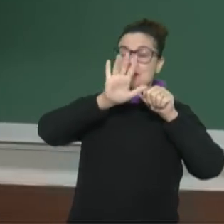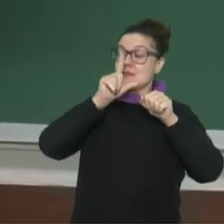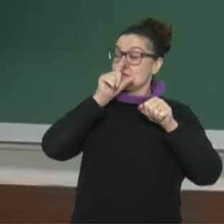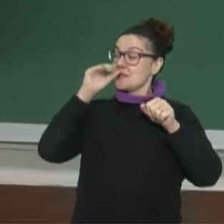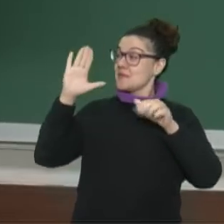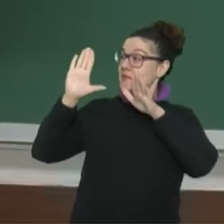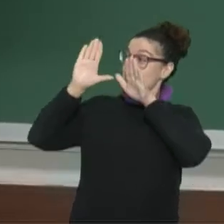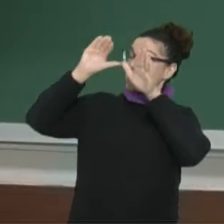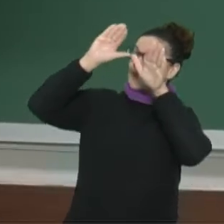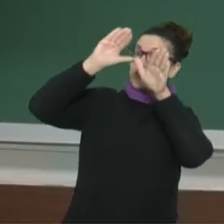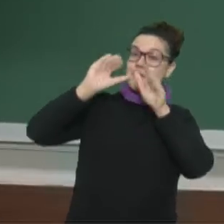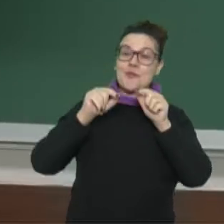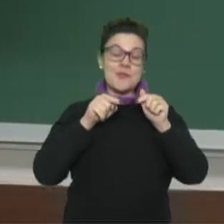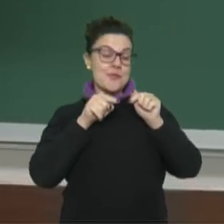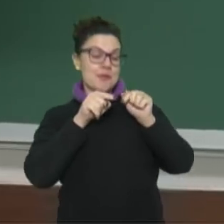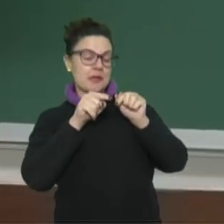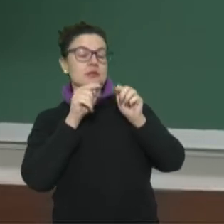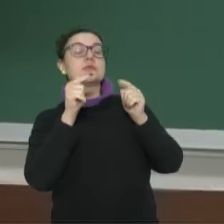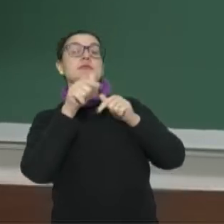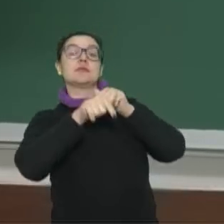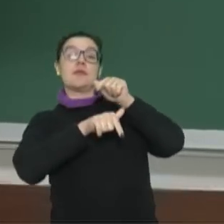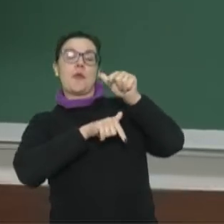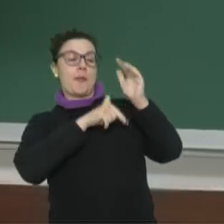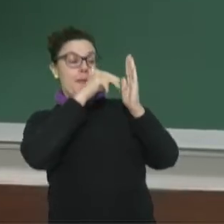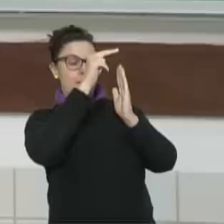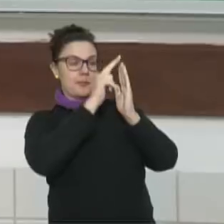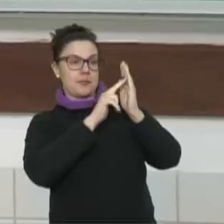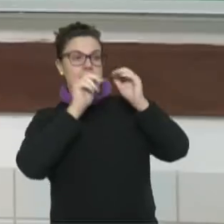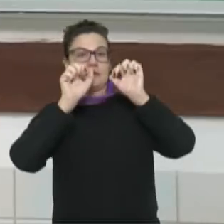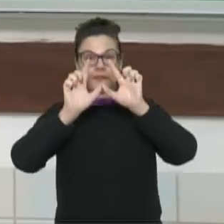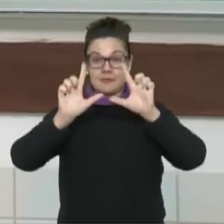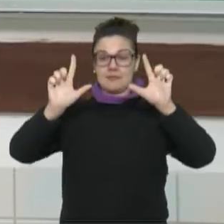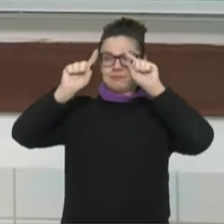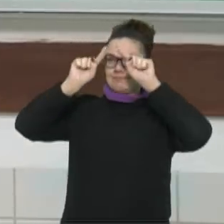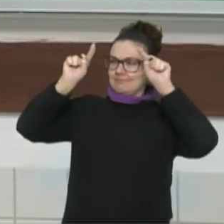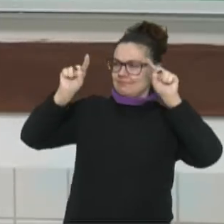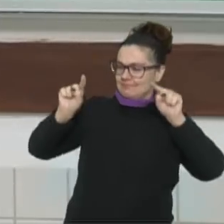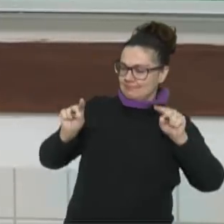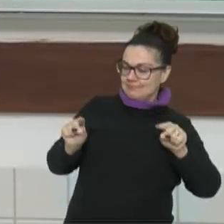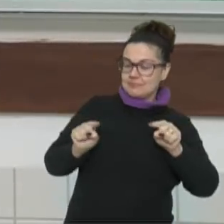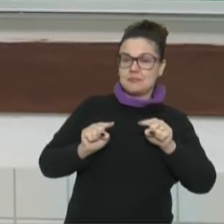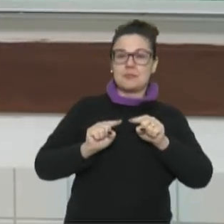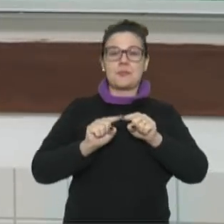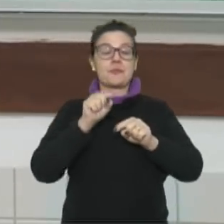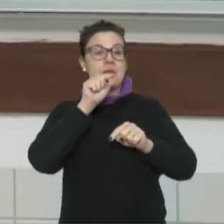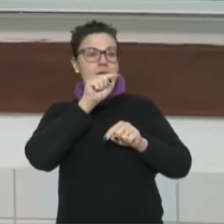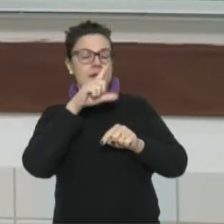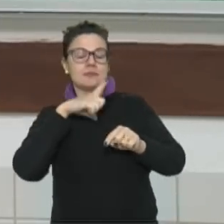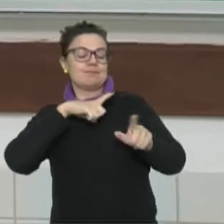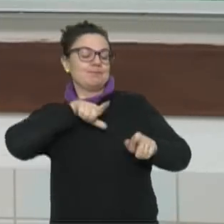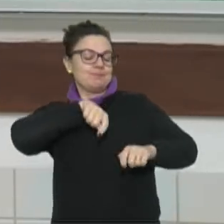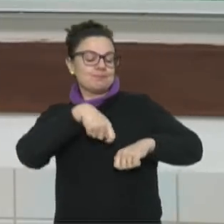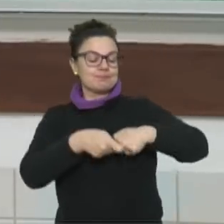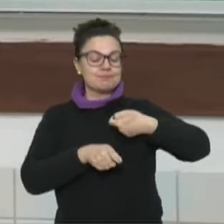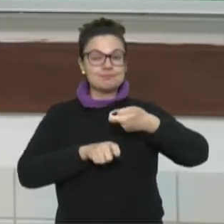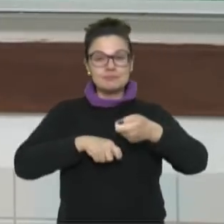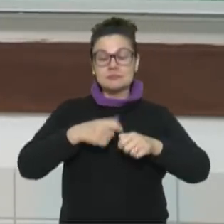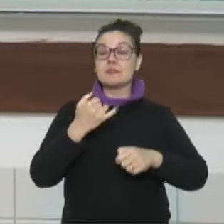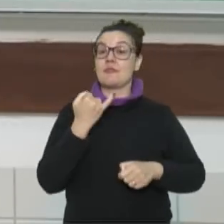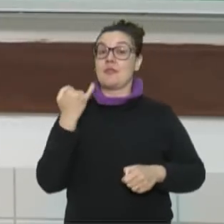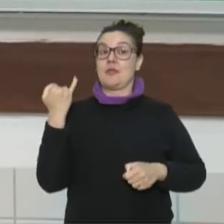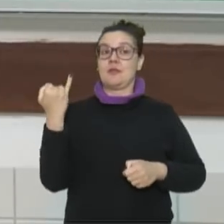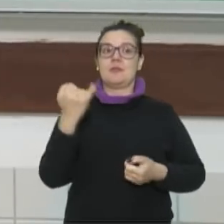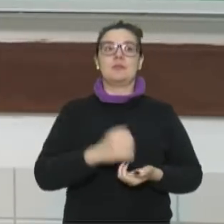andorinhas. Essa é uma obra, daqui a pouco a gente vai ver ela inteira, né? Que ela tem uma simbologia muito